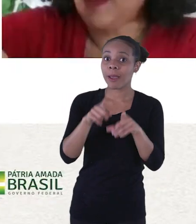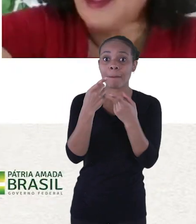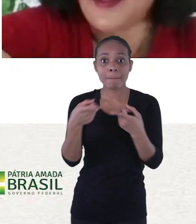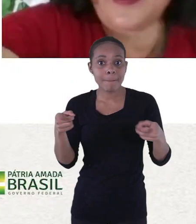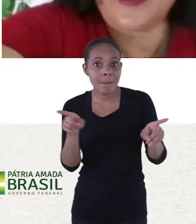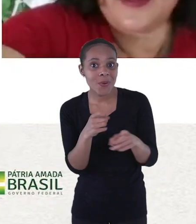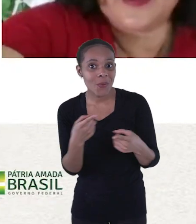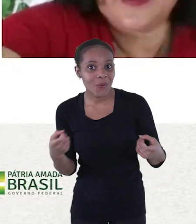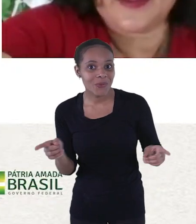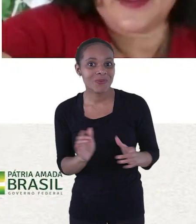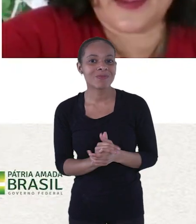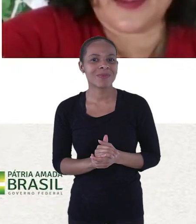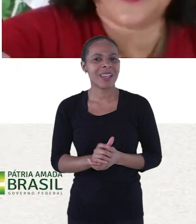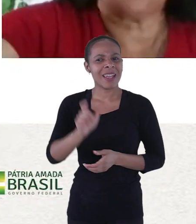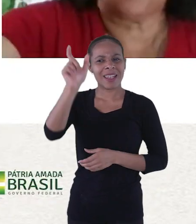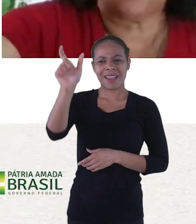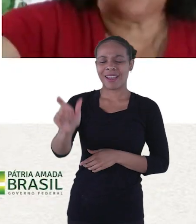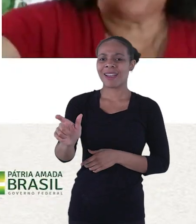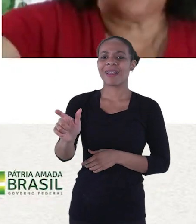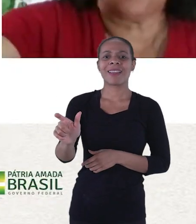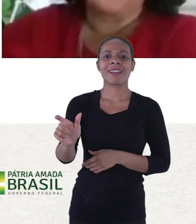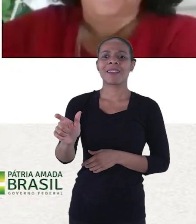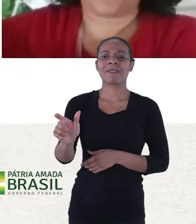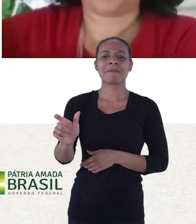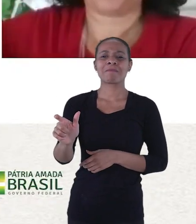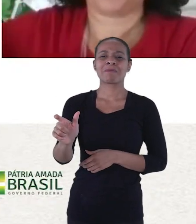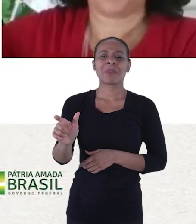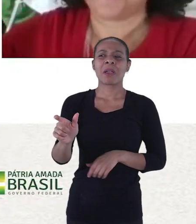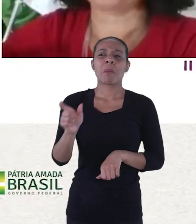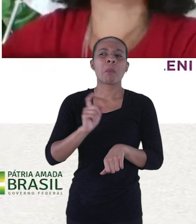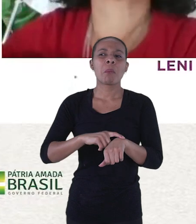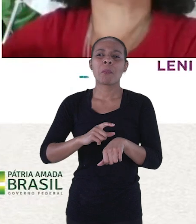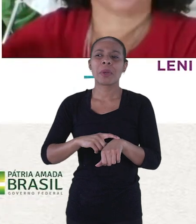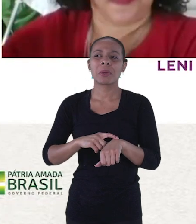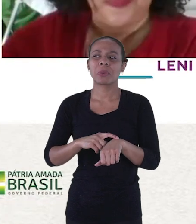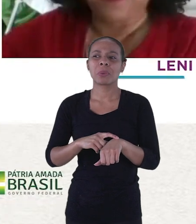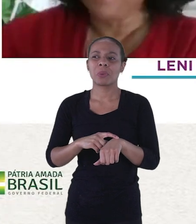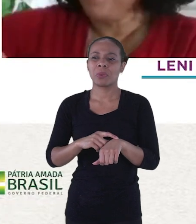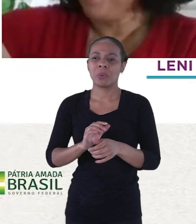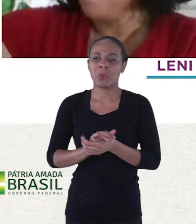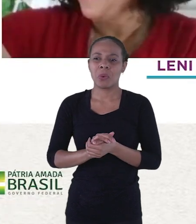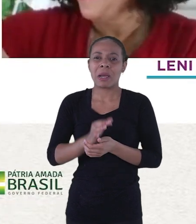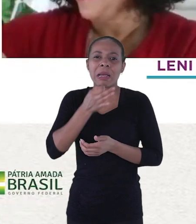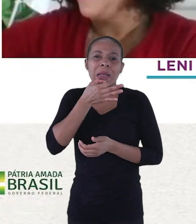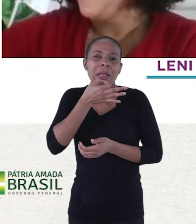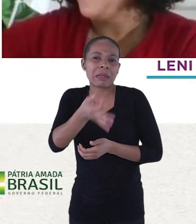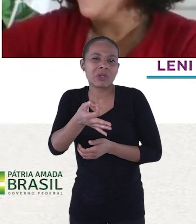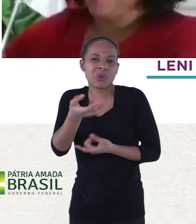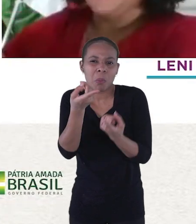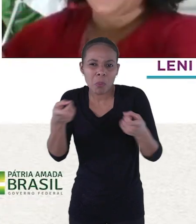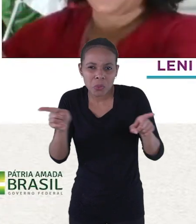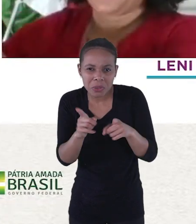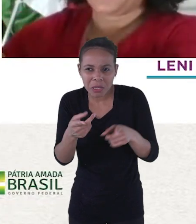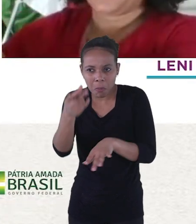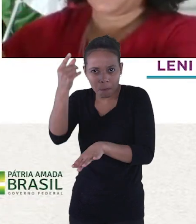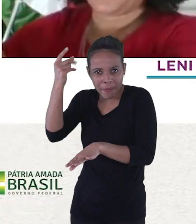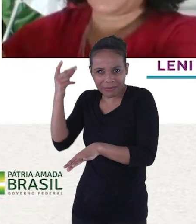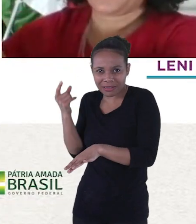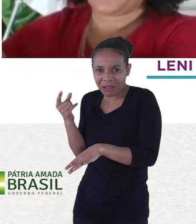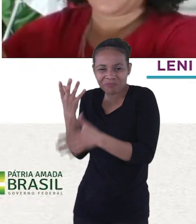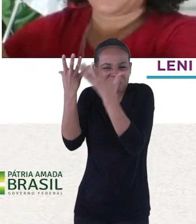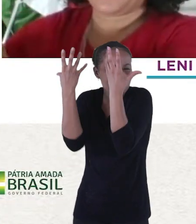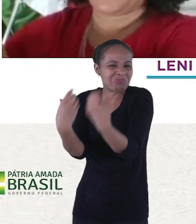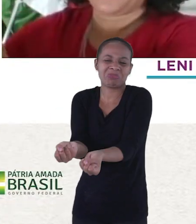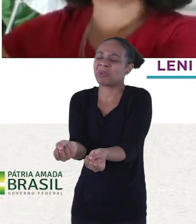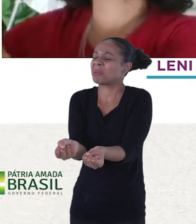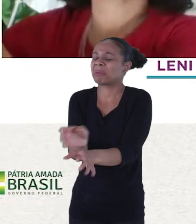Carolina foi uma péssima, foi muito mal recebida pela crítica musical da época, né? De